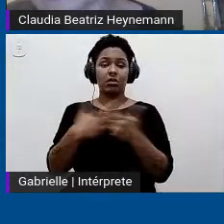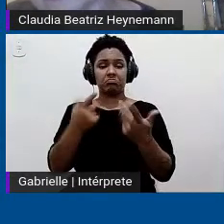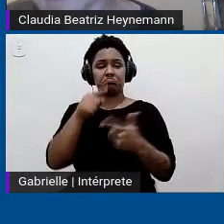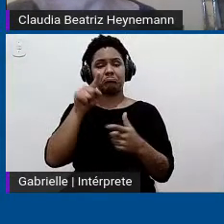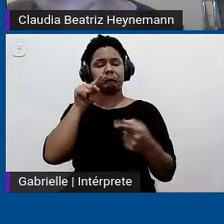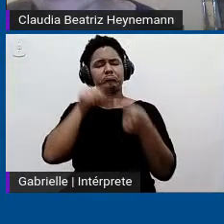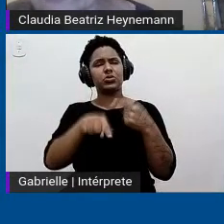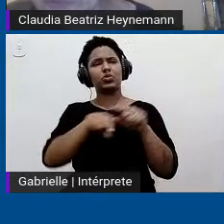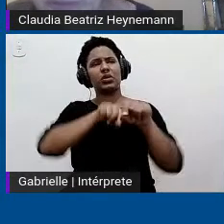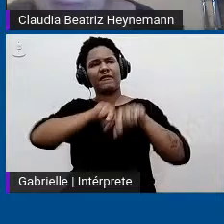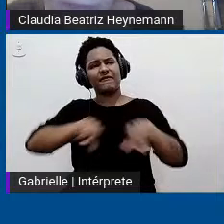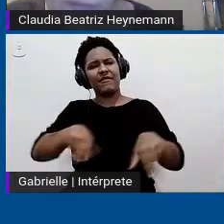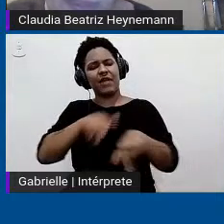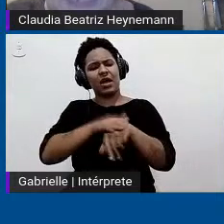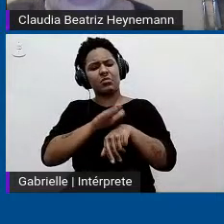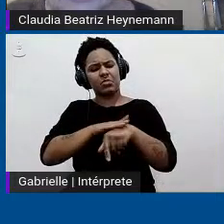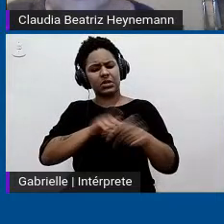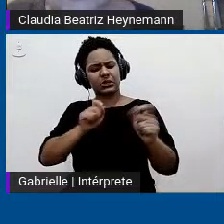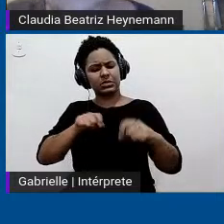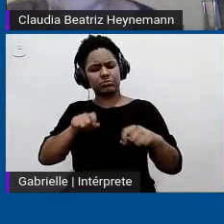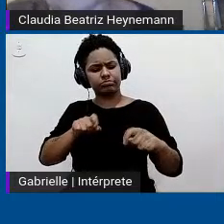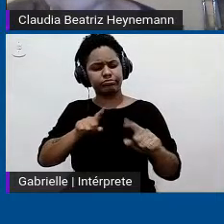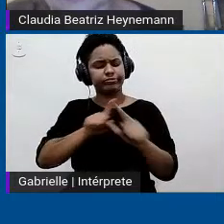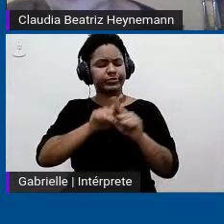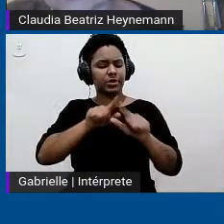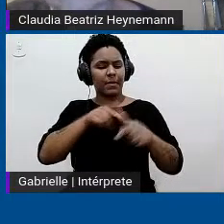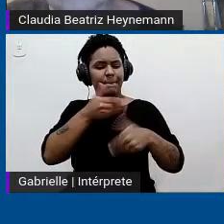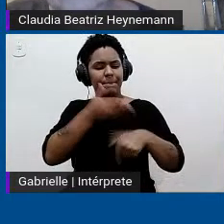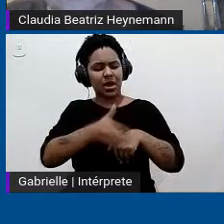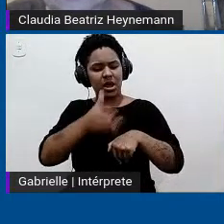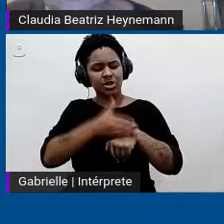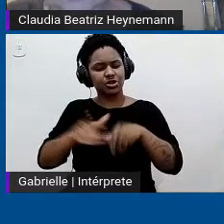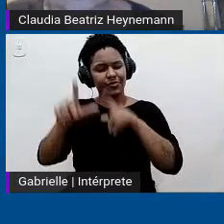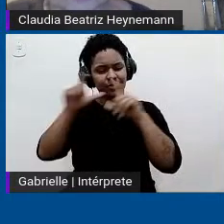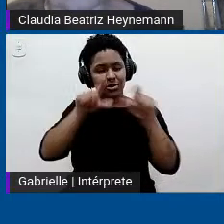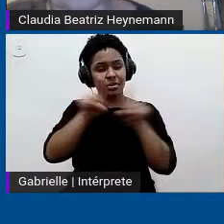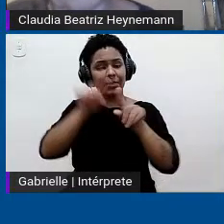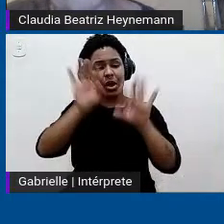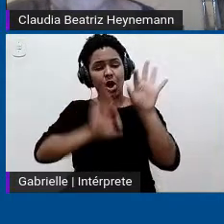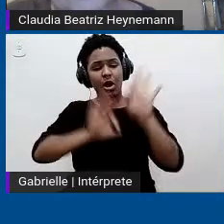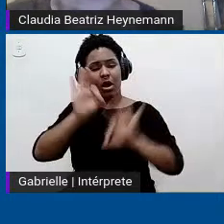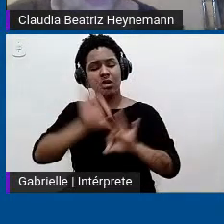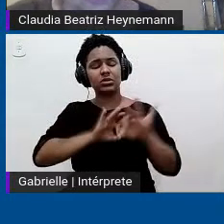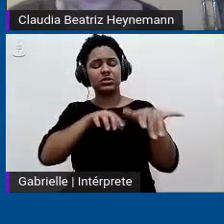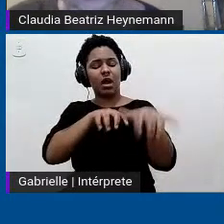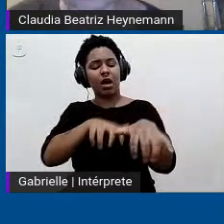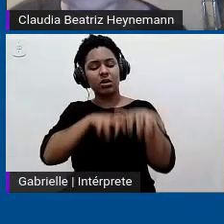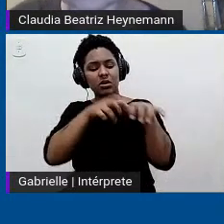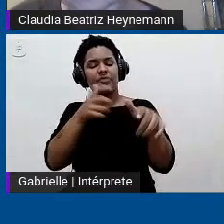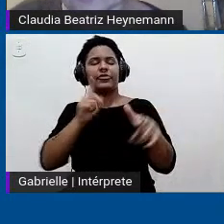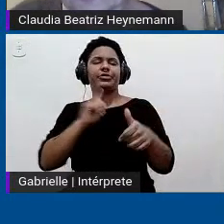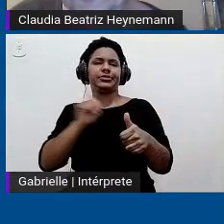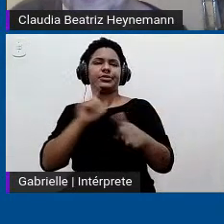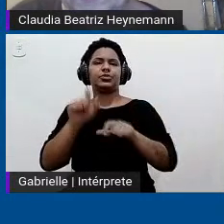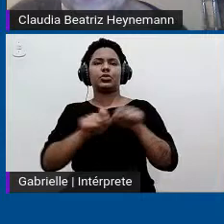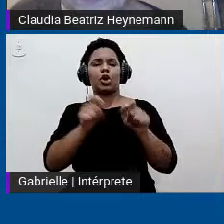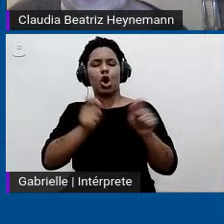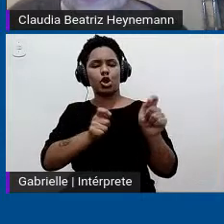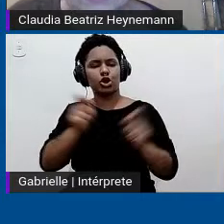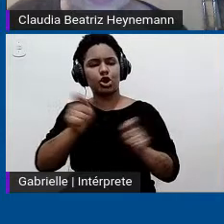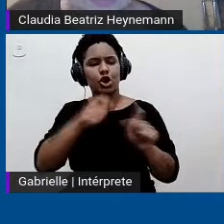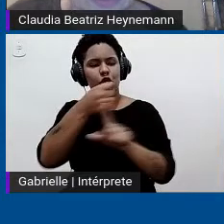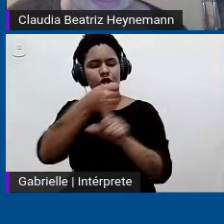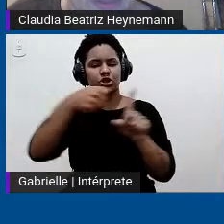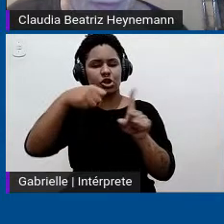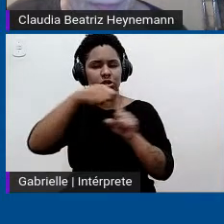premissas aproxima a prática fotográfica e a organização dos arquivos, incluindo a identificação de indivíduos e o controle social.